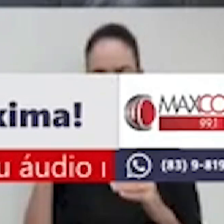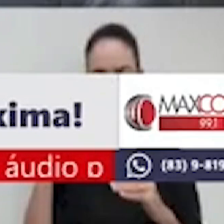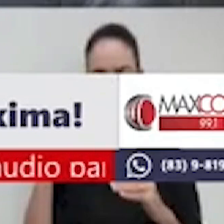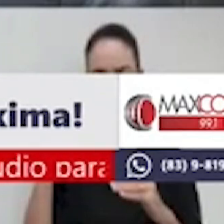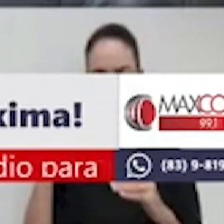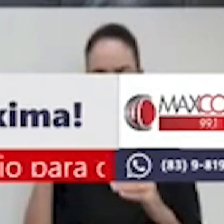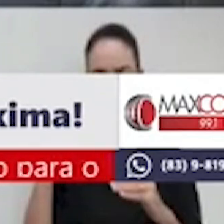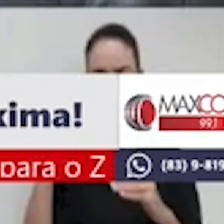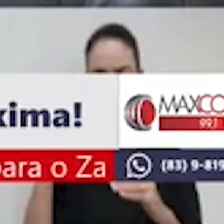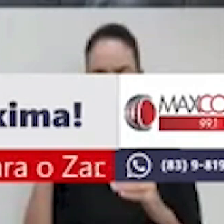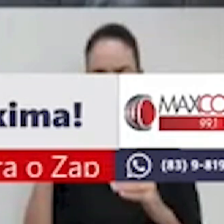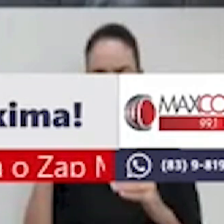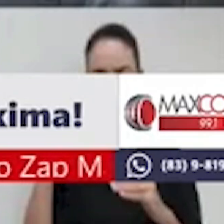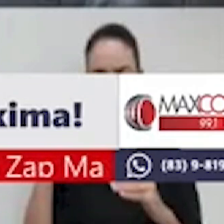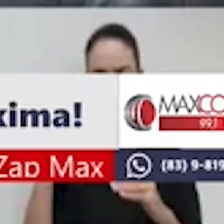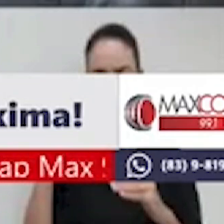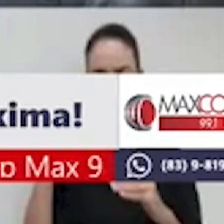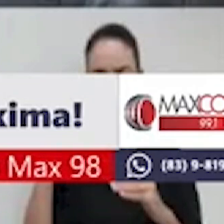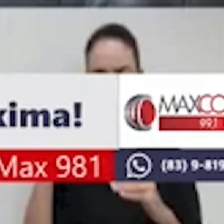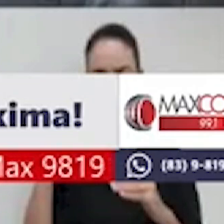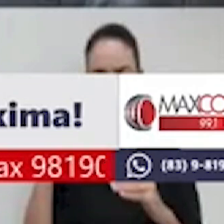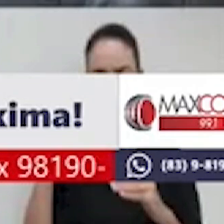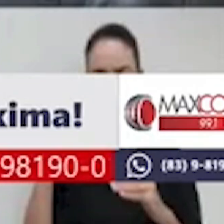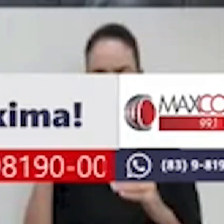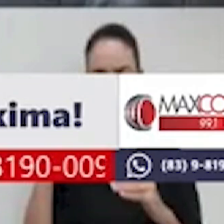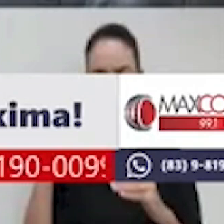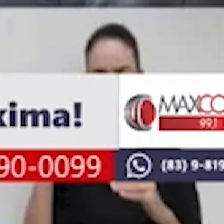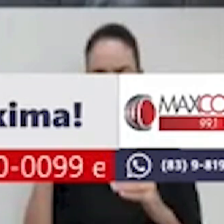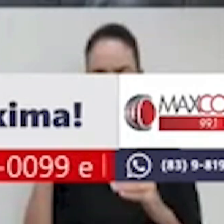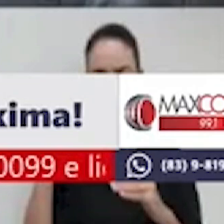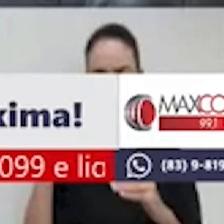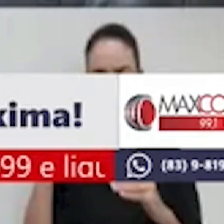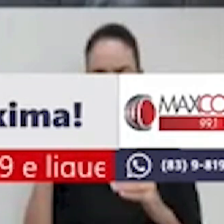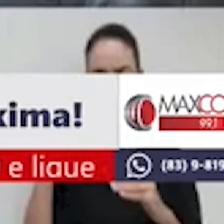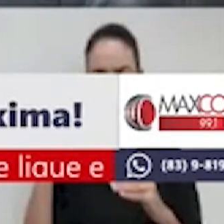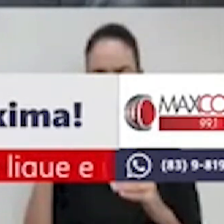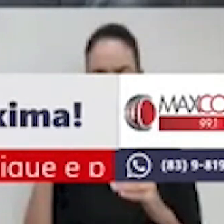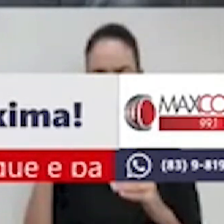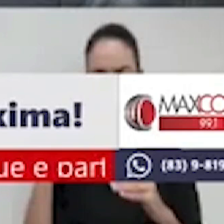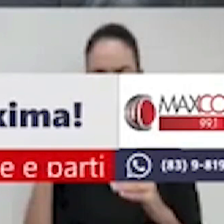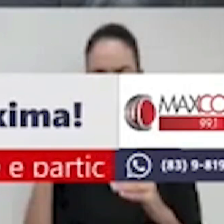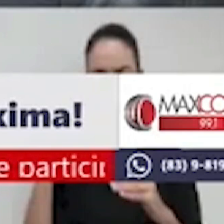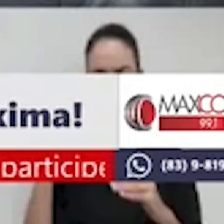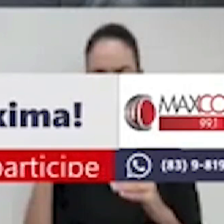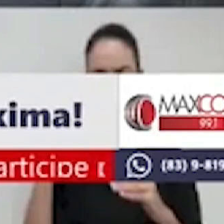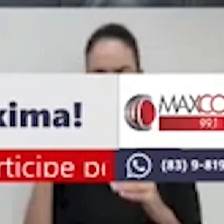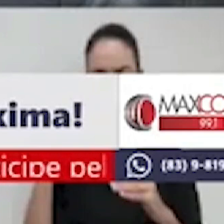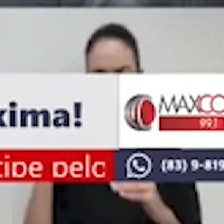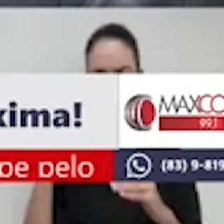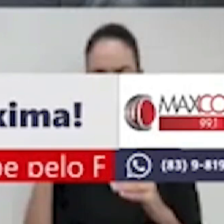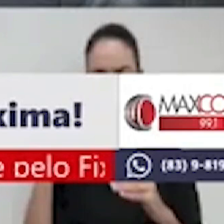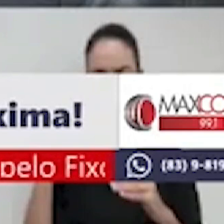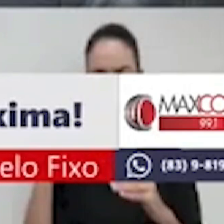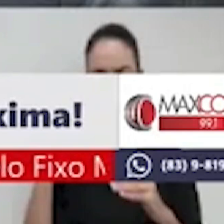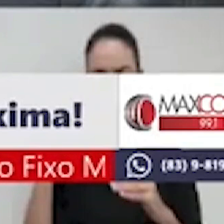Prefeito aí ele infelizmente ele não vem representando é a cidade de Souza o que ele vem fazendo sobre